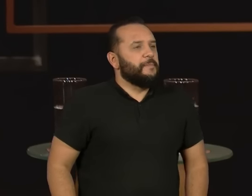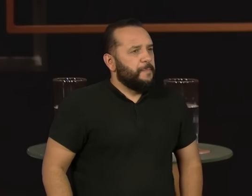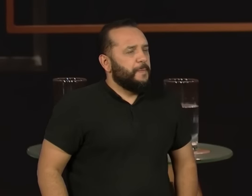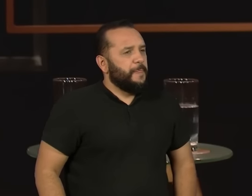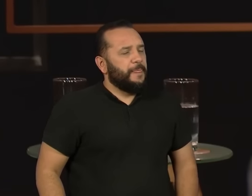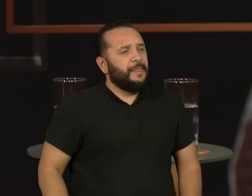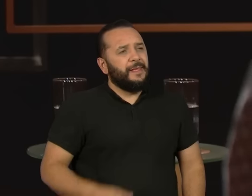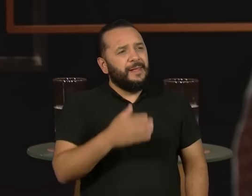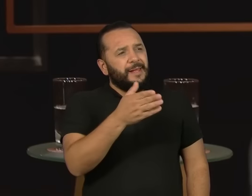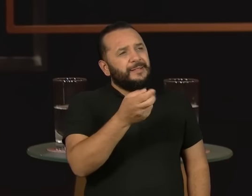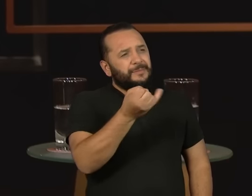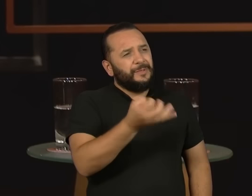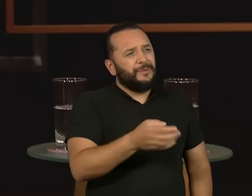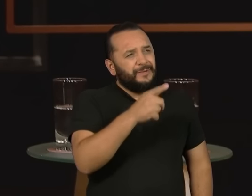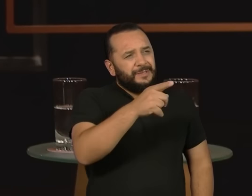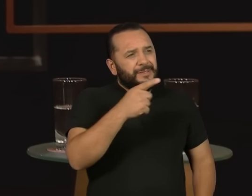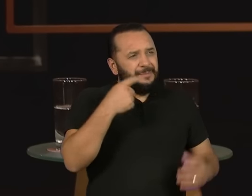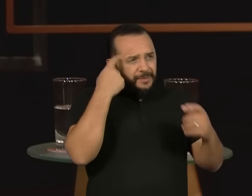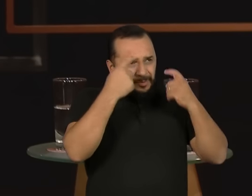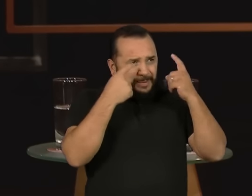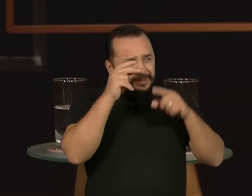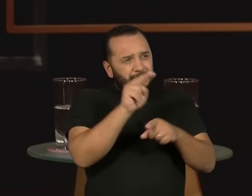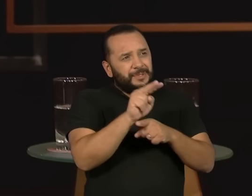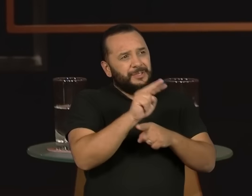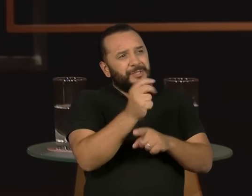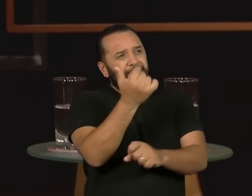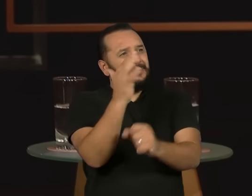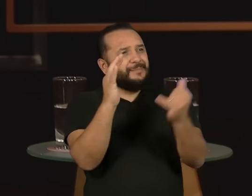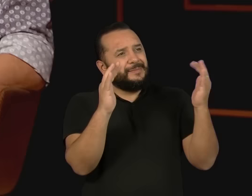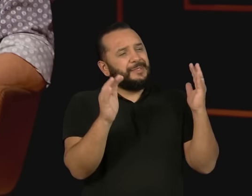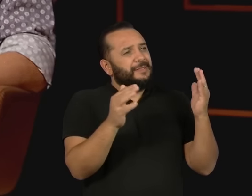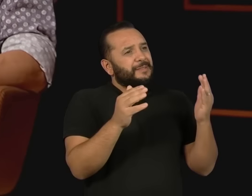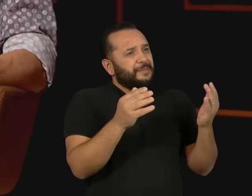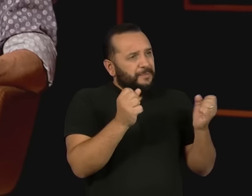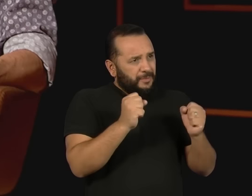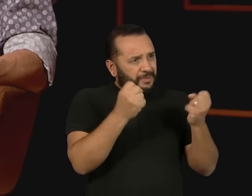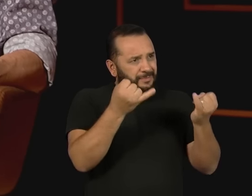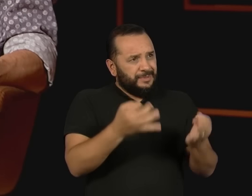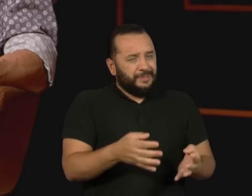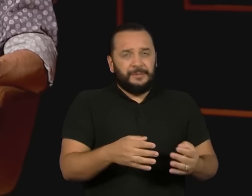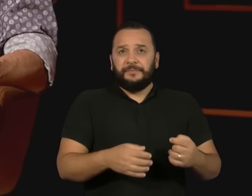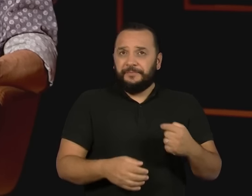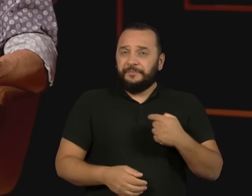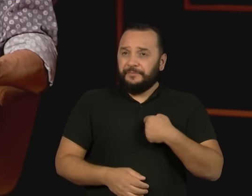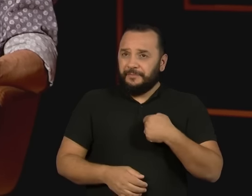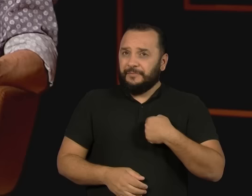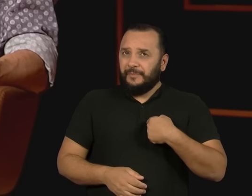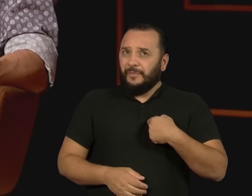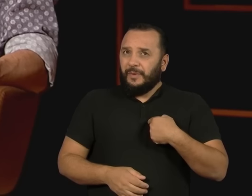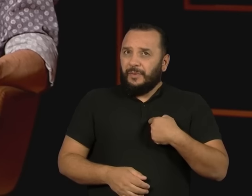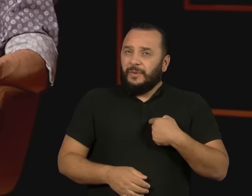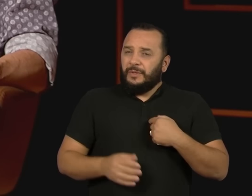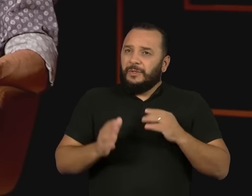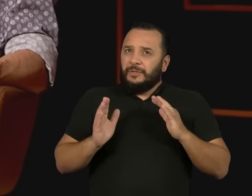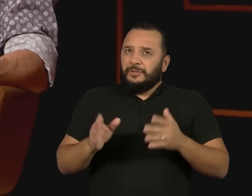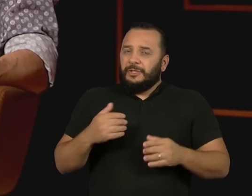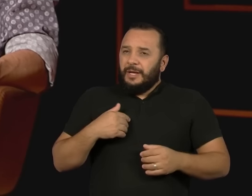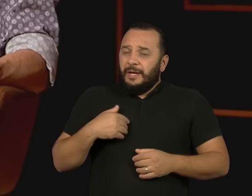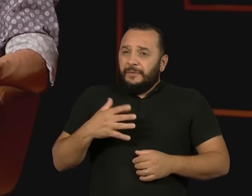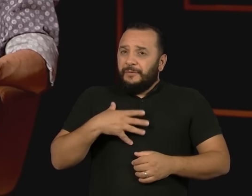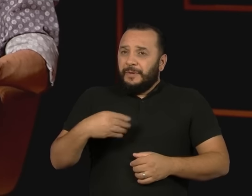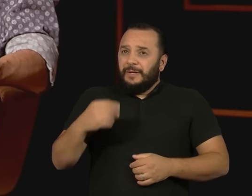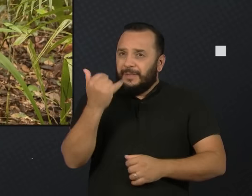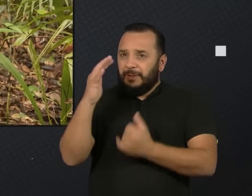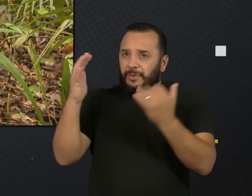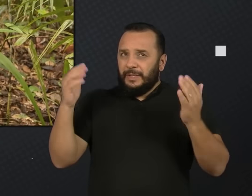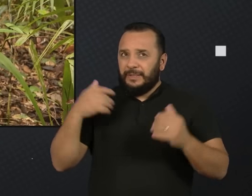Farjala menciona aí a tua preocupação com o meio ambiente. Eu queria que você falasse um pouquinho sobre isso. Sempre começo dizendo que eu fui criado como filho da natureza e não como